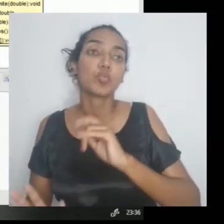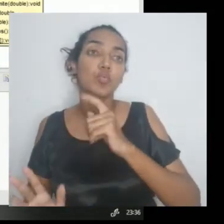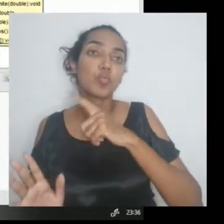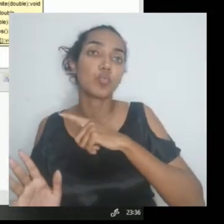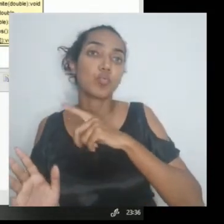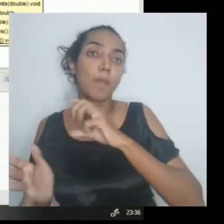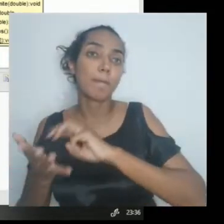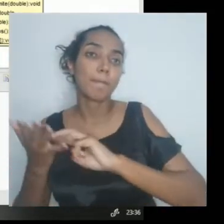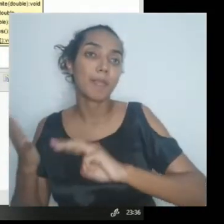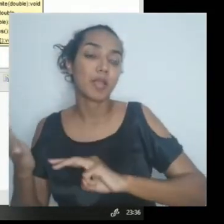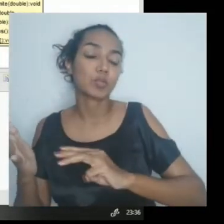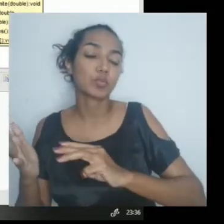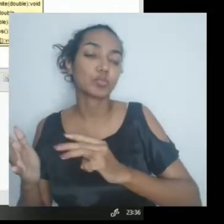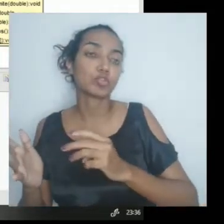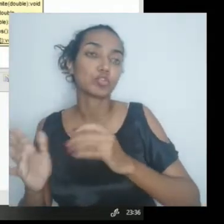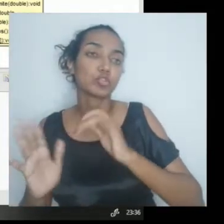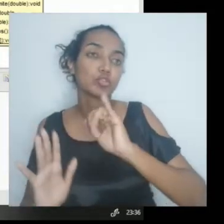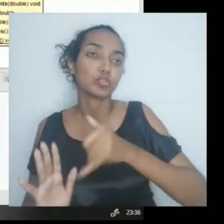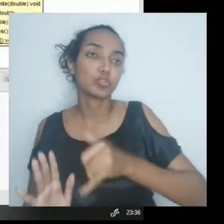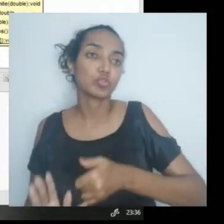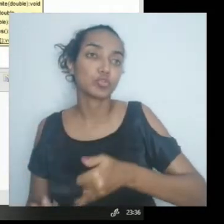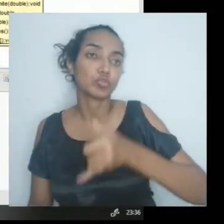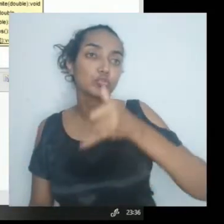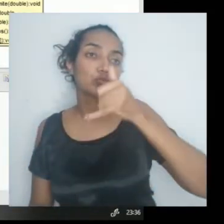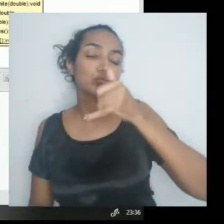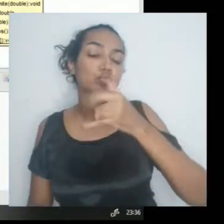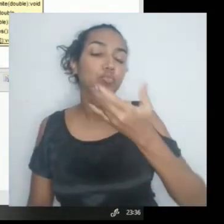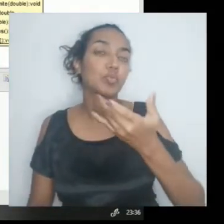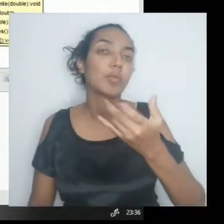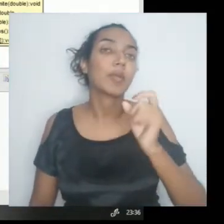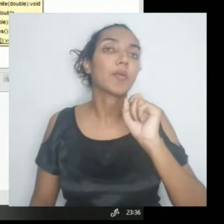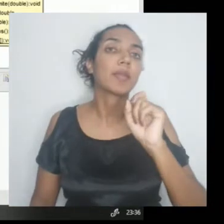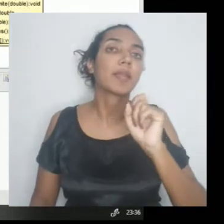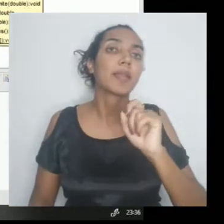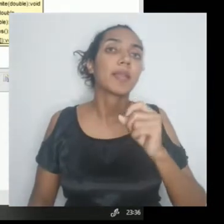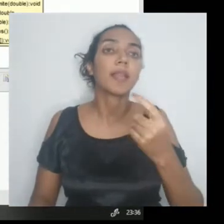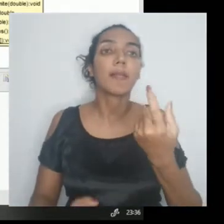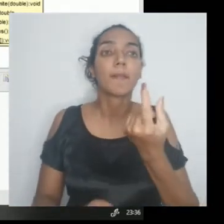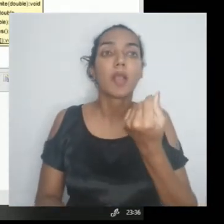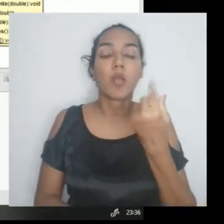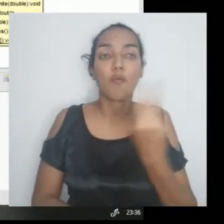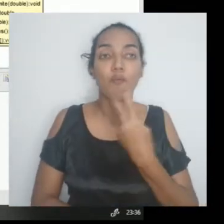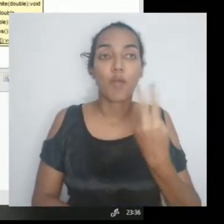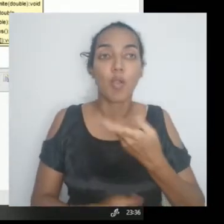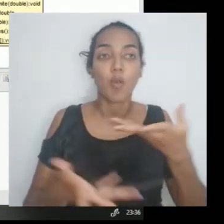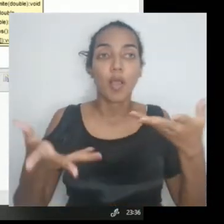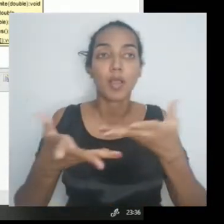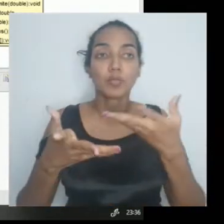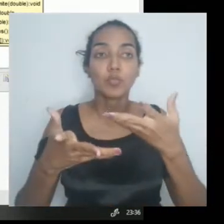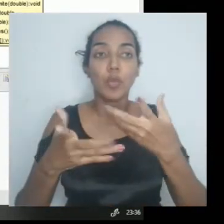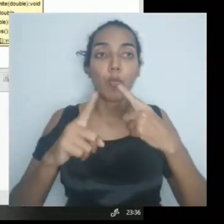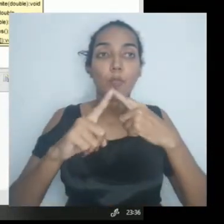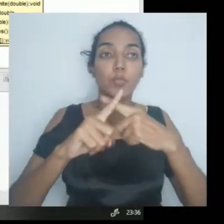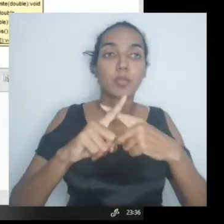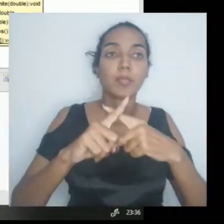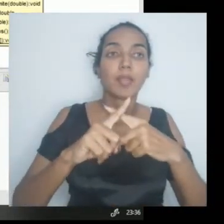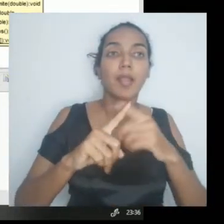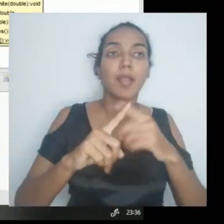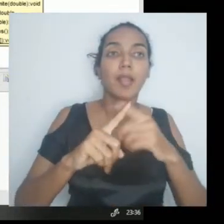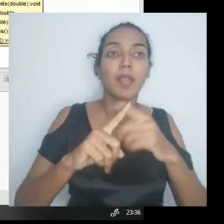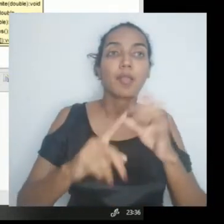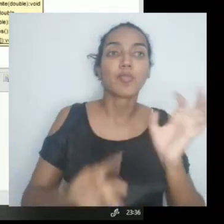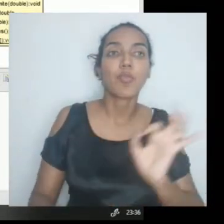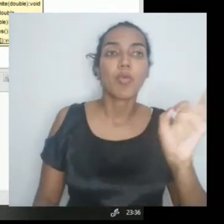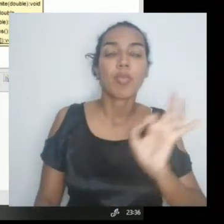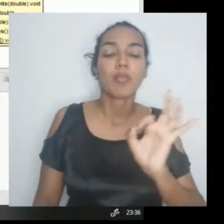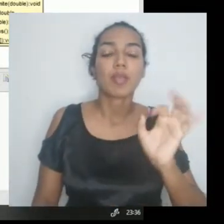o crédito do determinado saldo atual multiplicado por uma determinada taxa. Ou seja, se eu já tenho um determinado saldo de